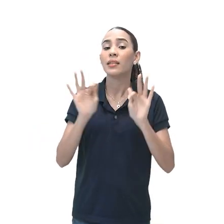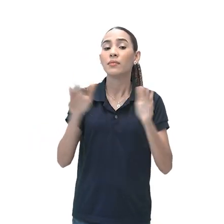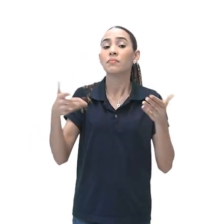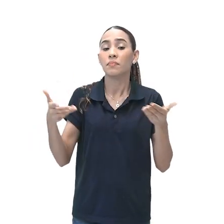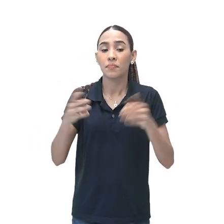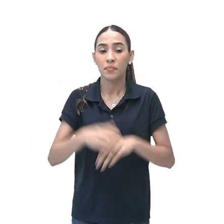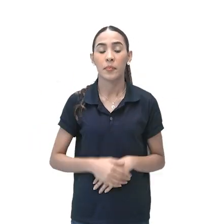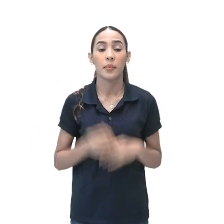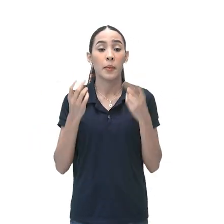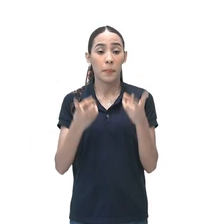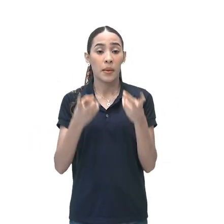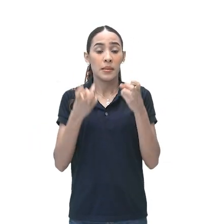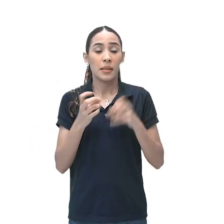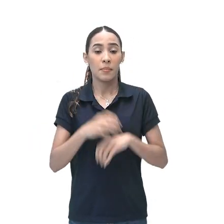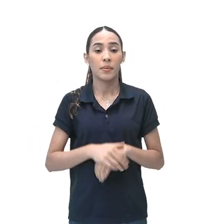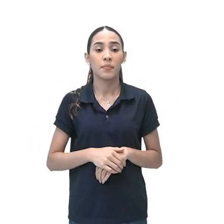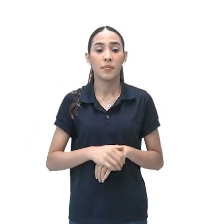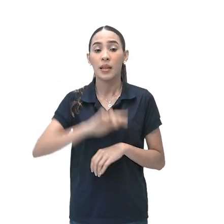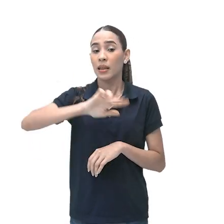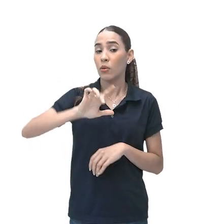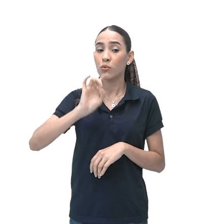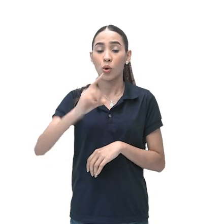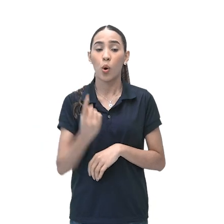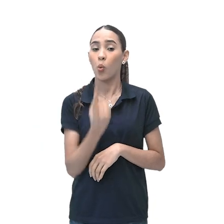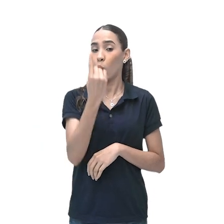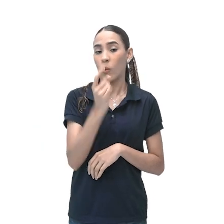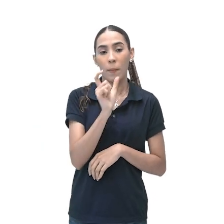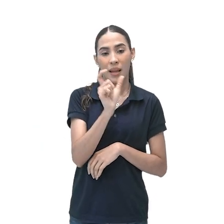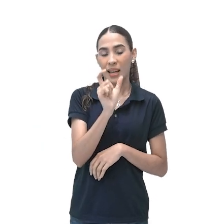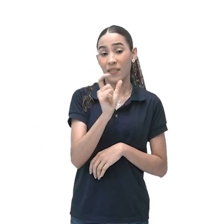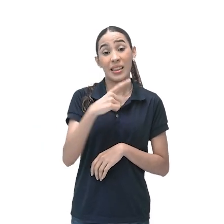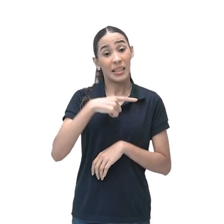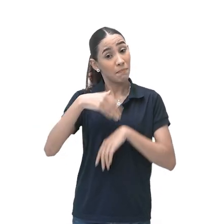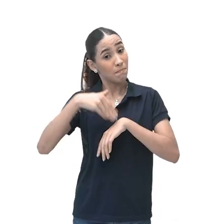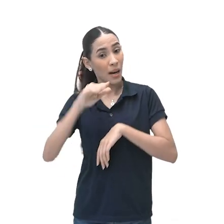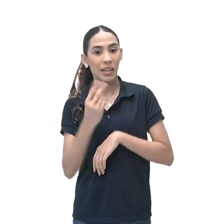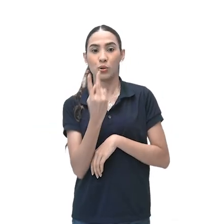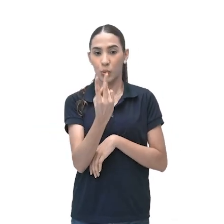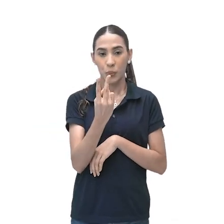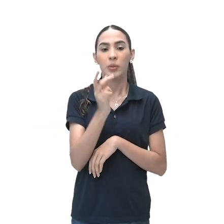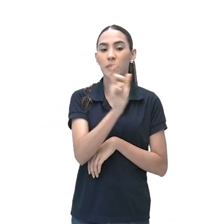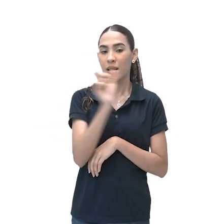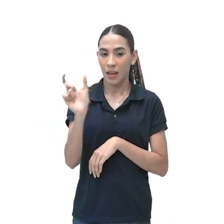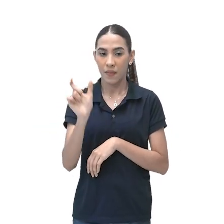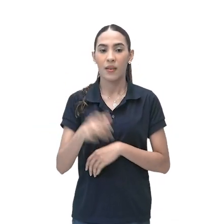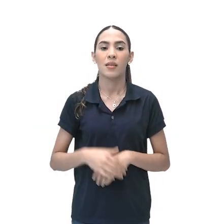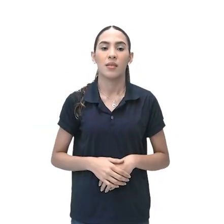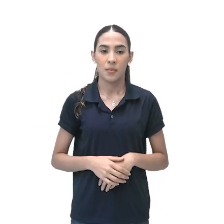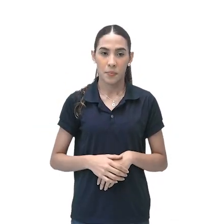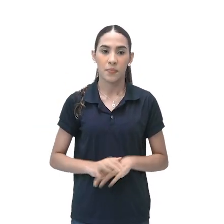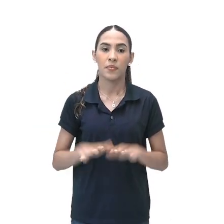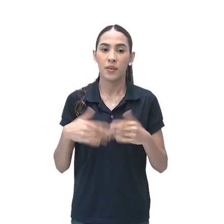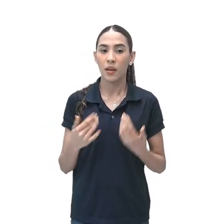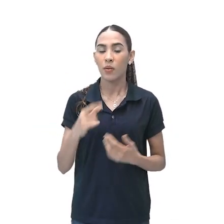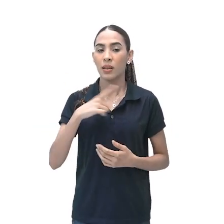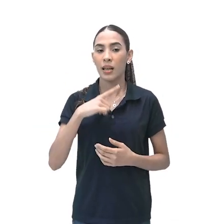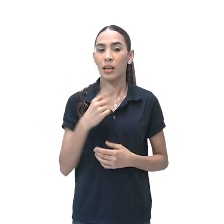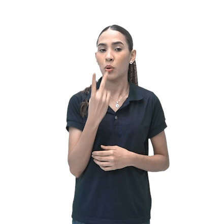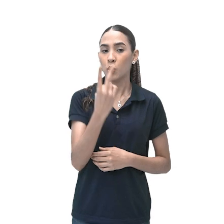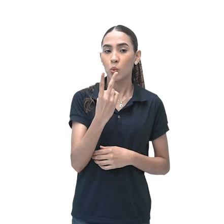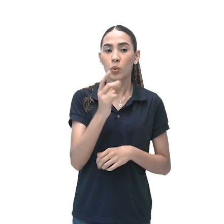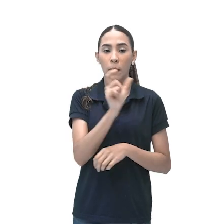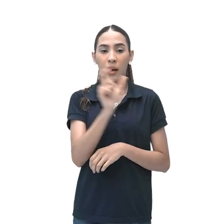aqui nós temos como advérbio não apenas uma única palavra, mas duas, ok? E aí, quando nós temos